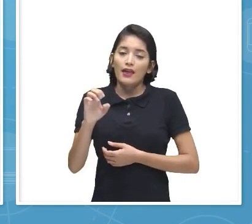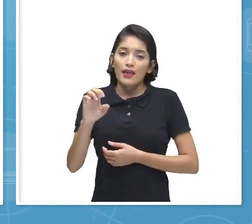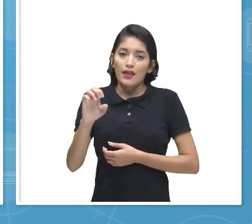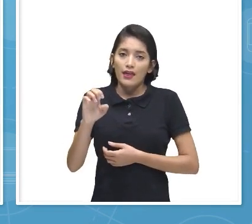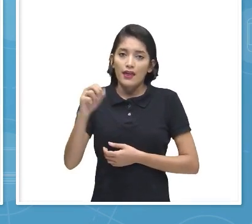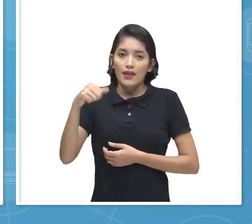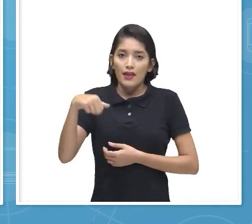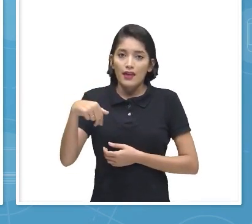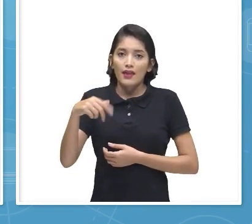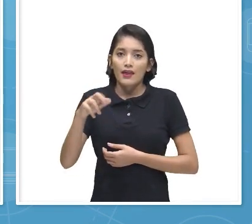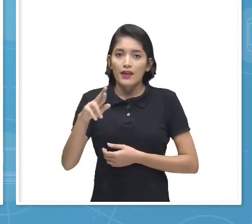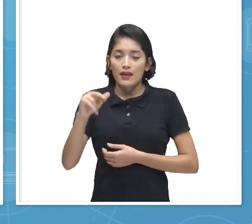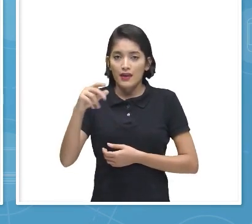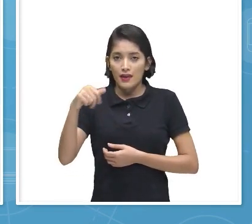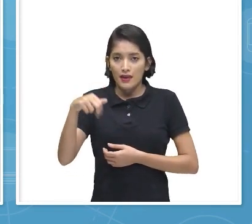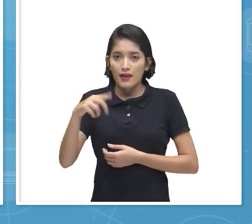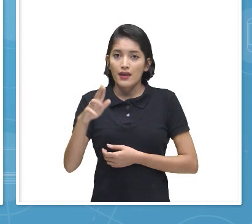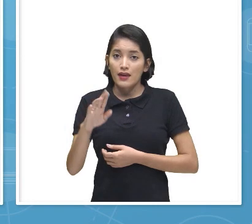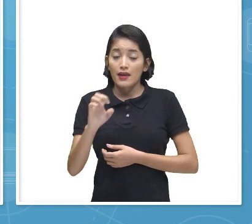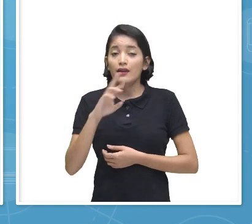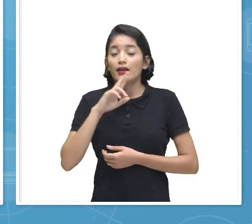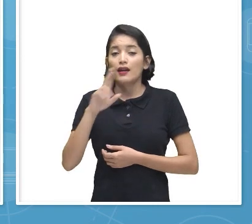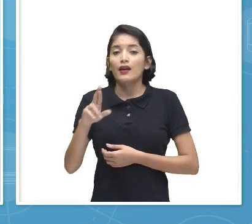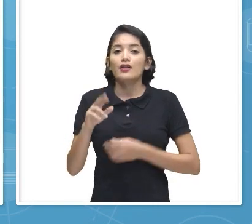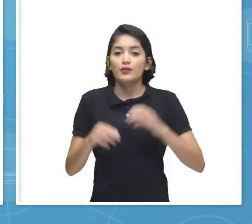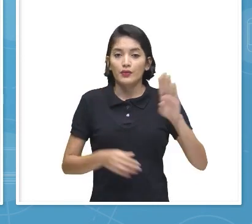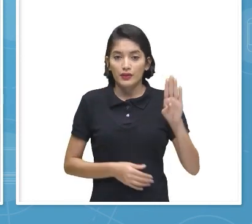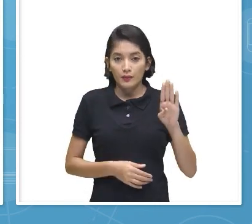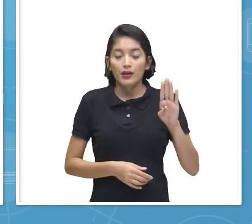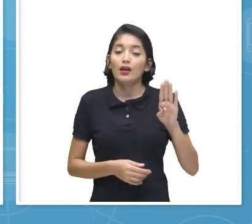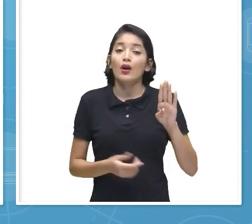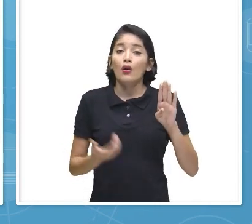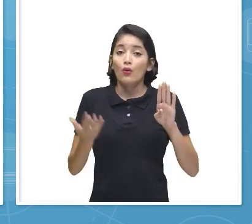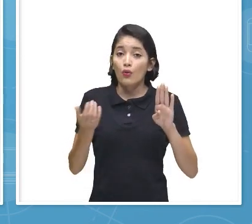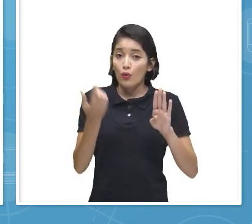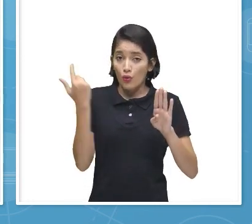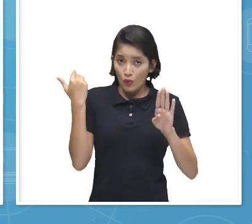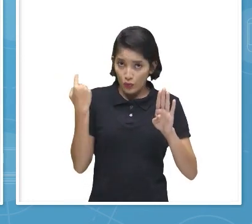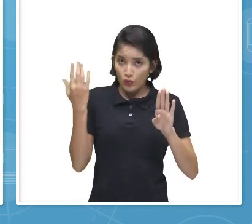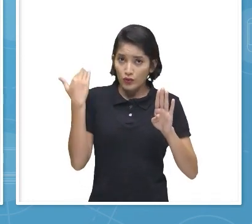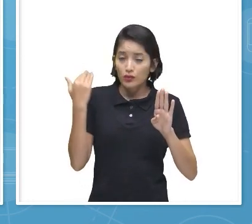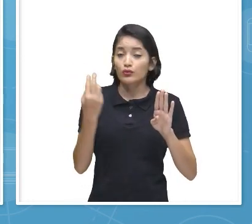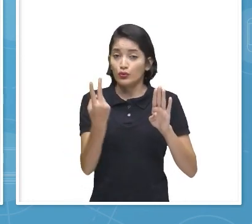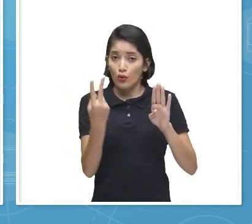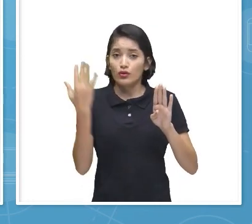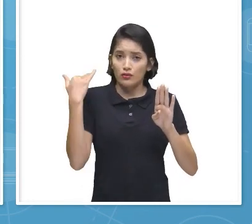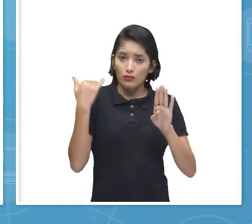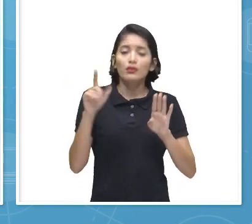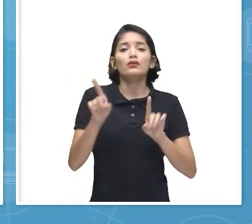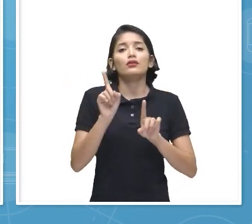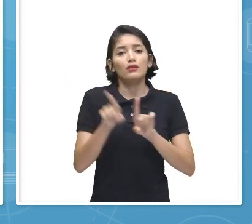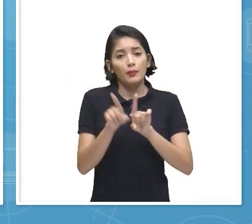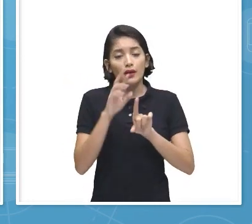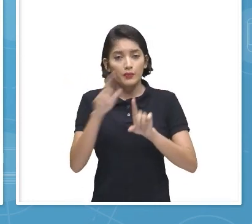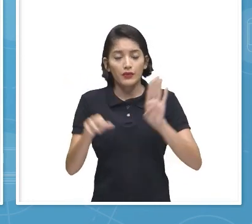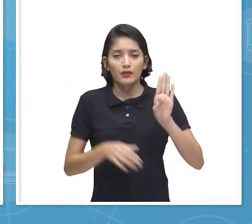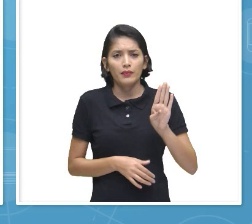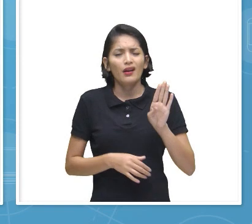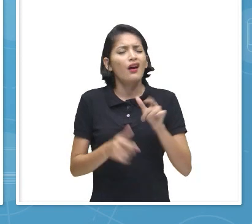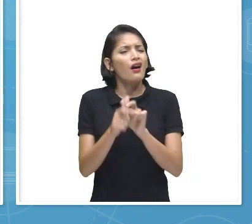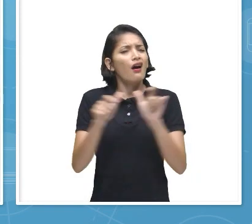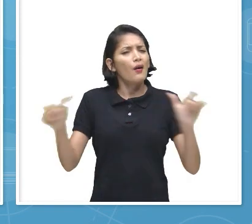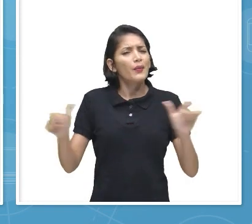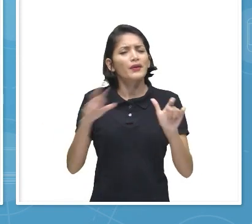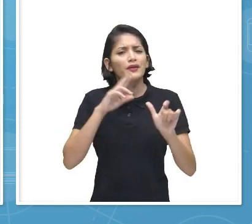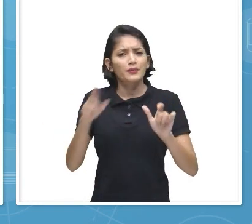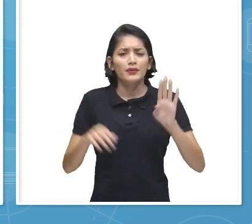Braga, também respondeu letra B, tá? Desculpa, que letra B também o Henrique e o Jardel. A gente tem ainda praticamente todo